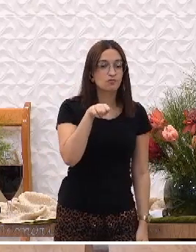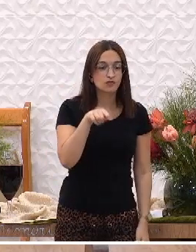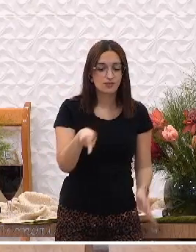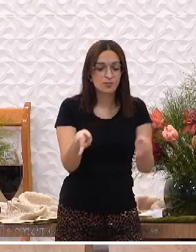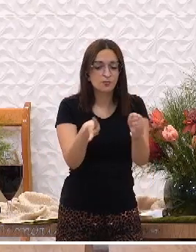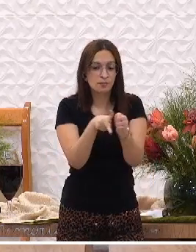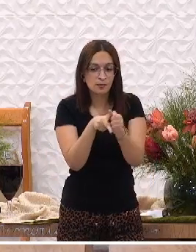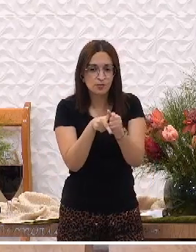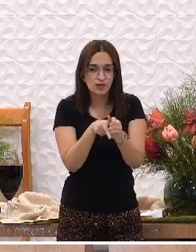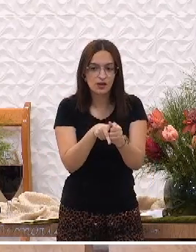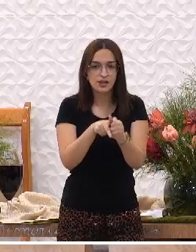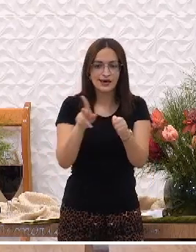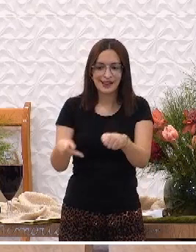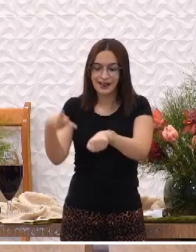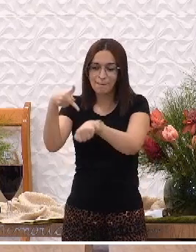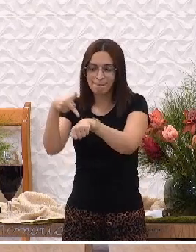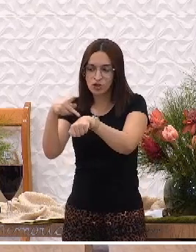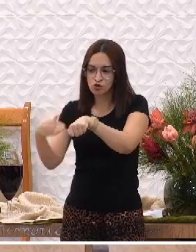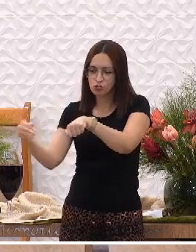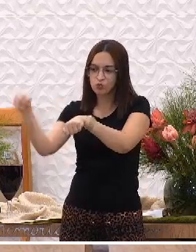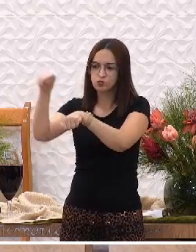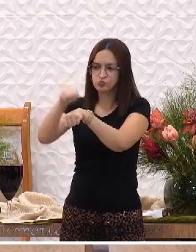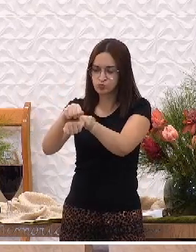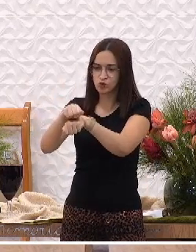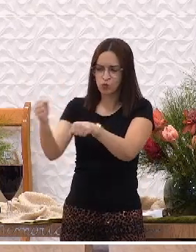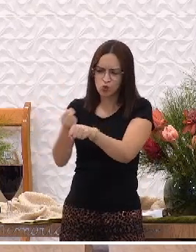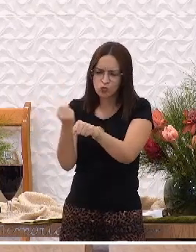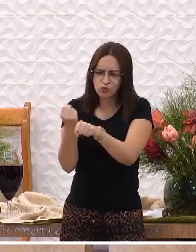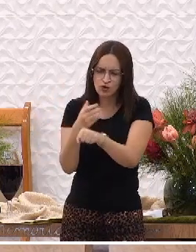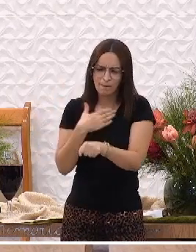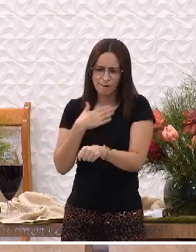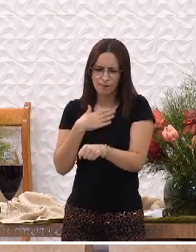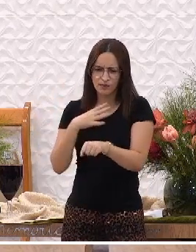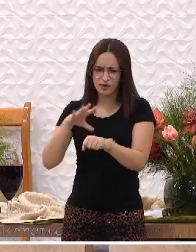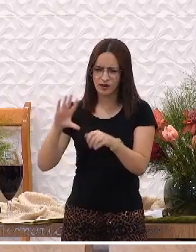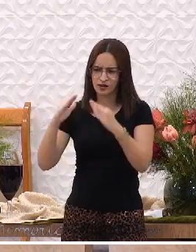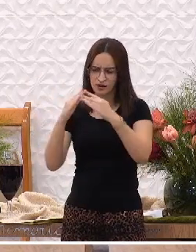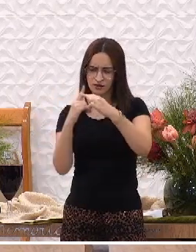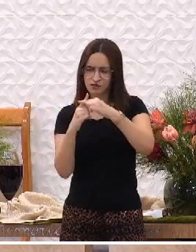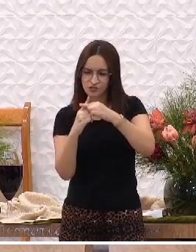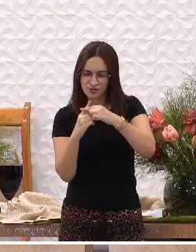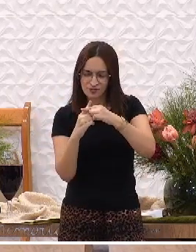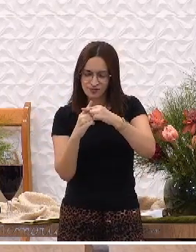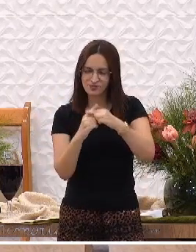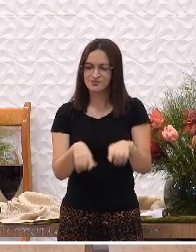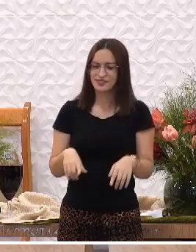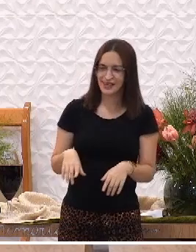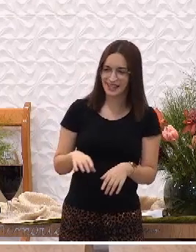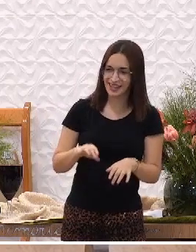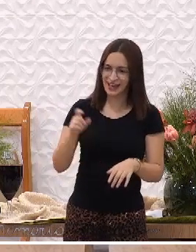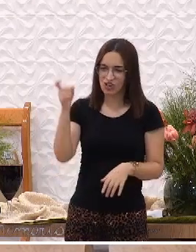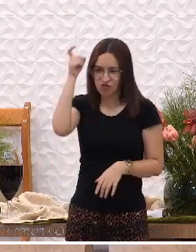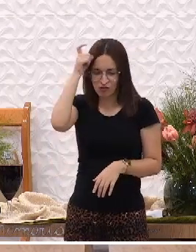minha igreja, e as portas do inferno não prevalecerão contra ela. Esse é o mesmo texto que a Igreja Católica usa para dizer,